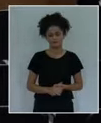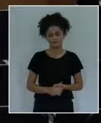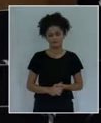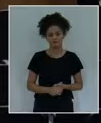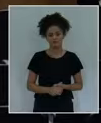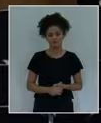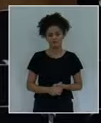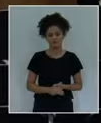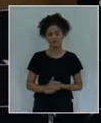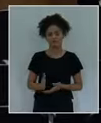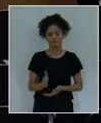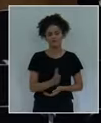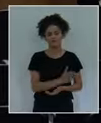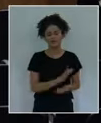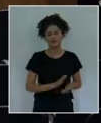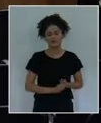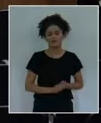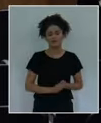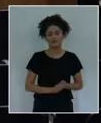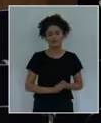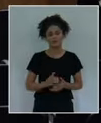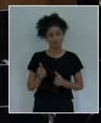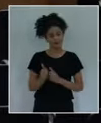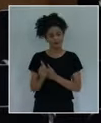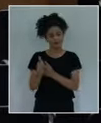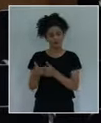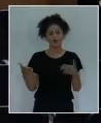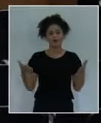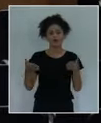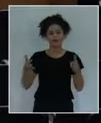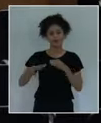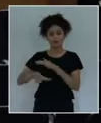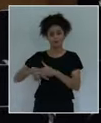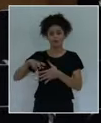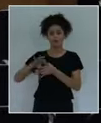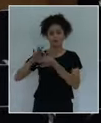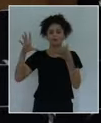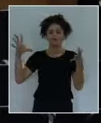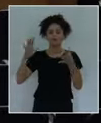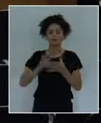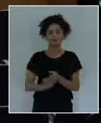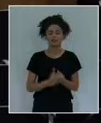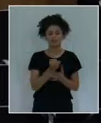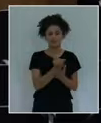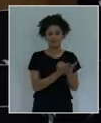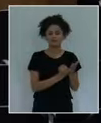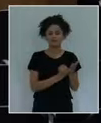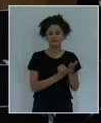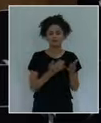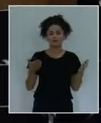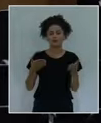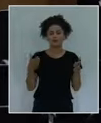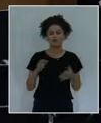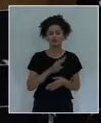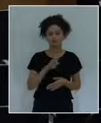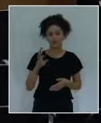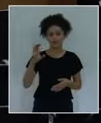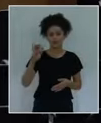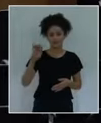Dando prosseguimento, nós vamos passar agora para a Tribuna Livre. Inscrito hoje na Tribuna Livre o senhor